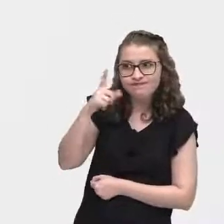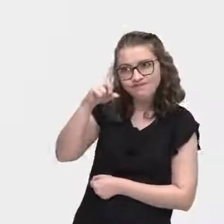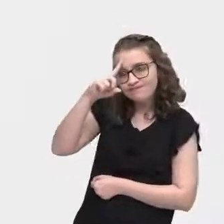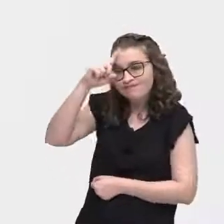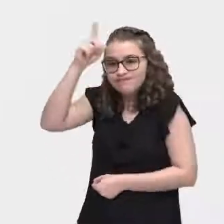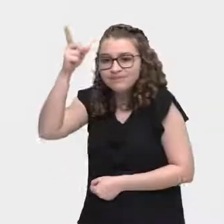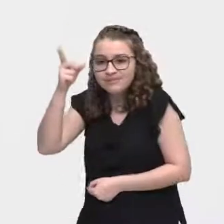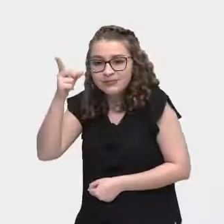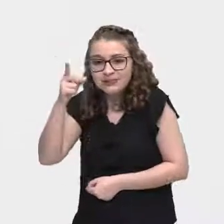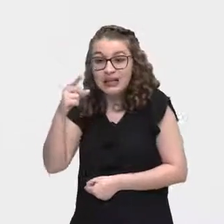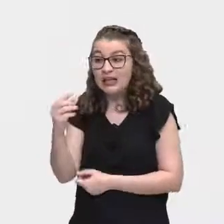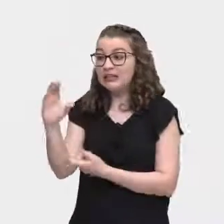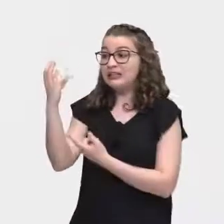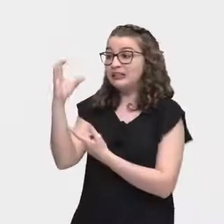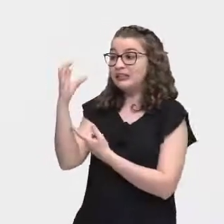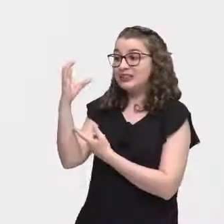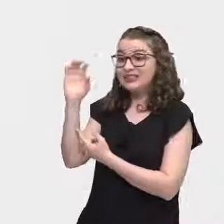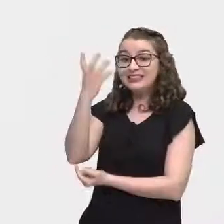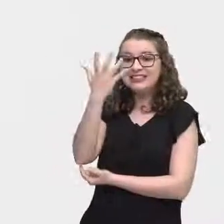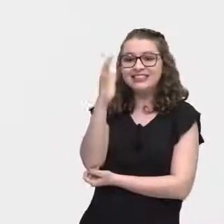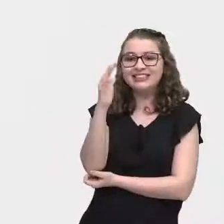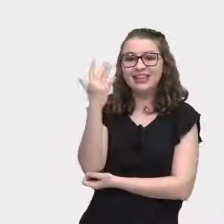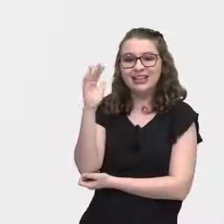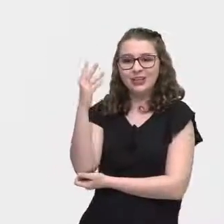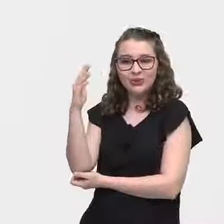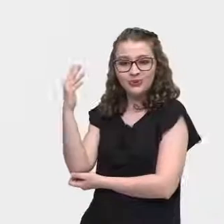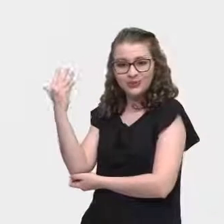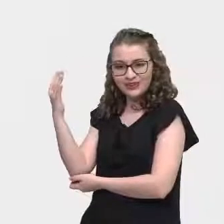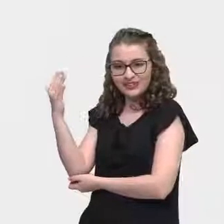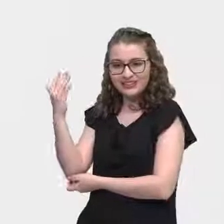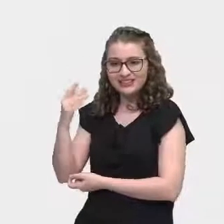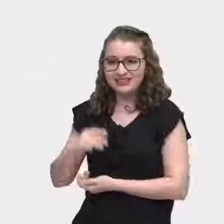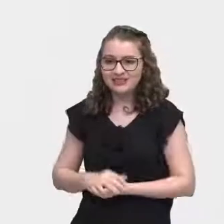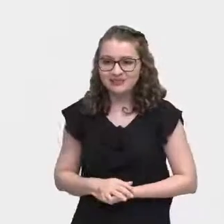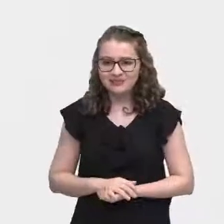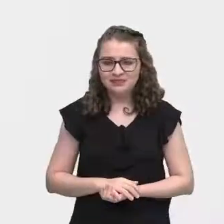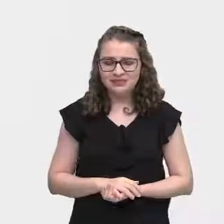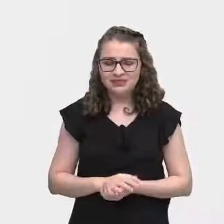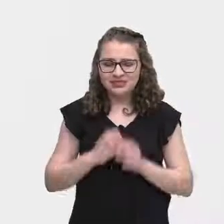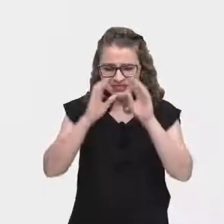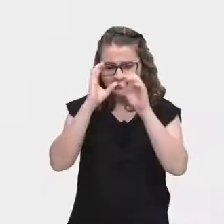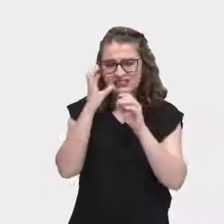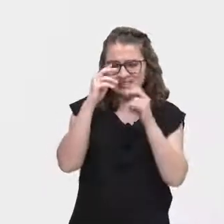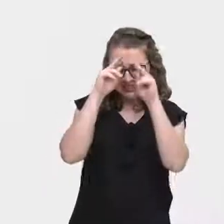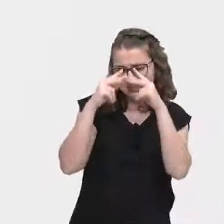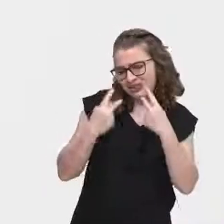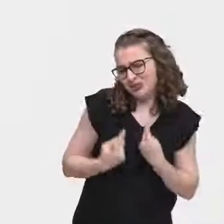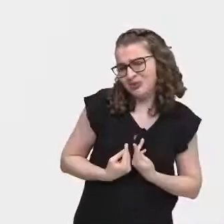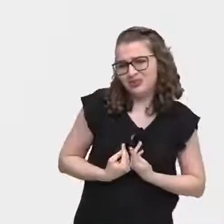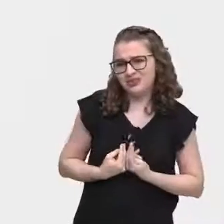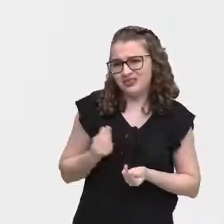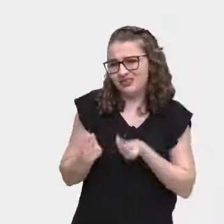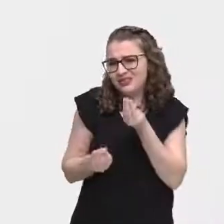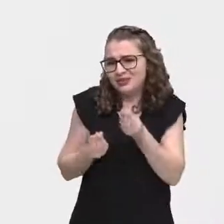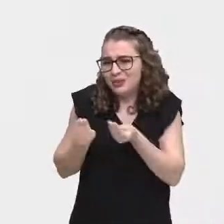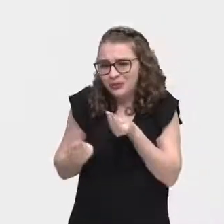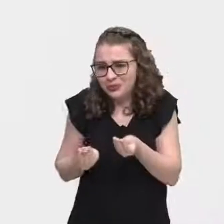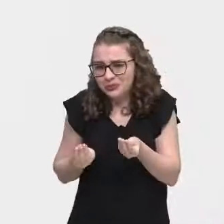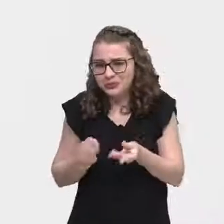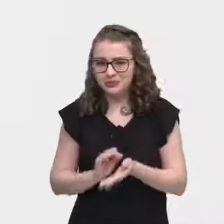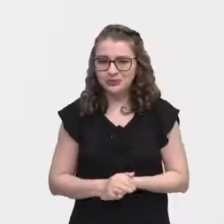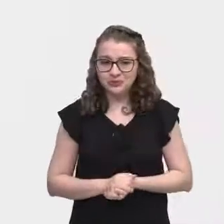estão muito nas ciências, né, da natureza. Mas como nas ciências humanas pensar isso?